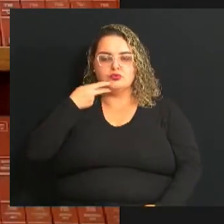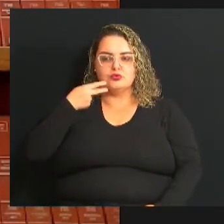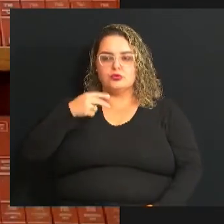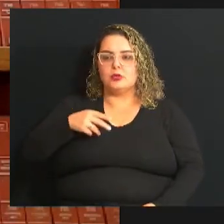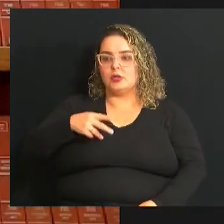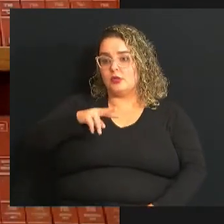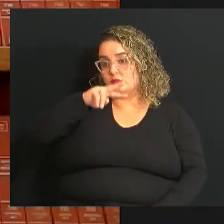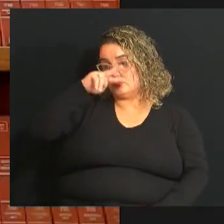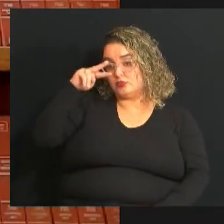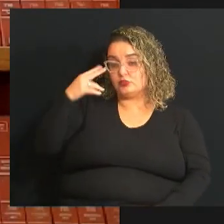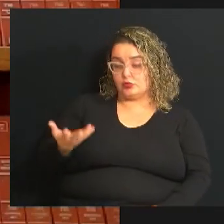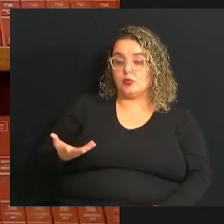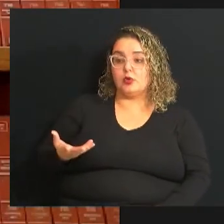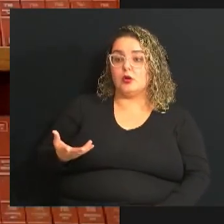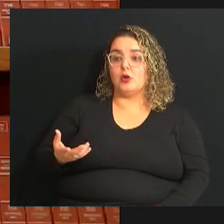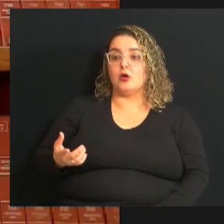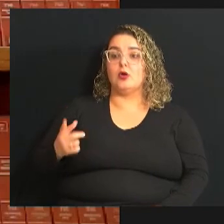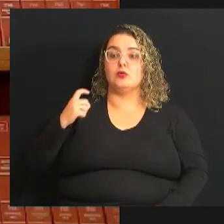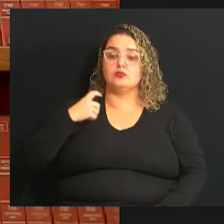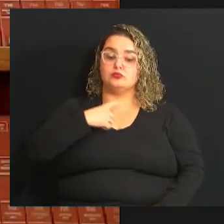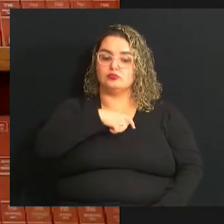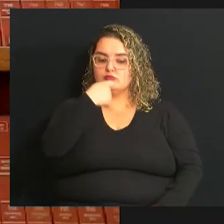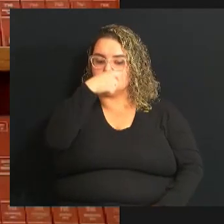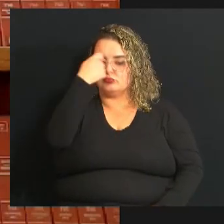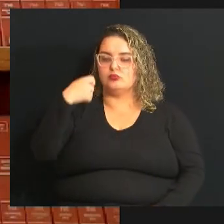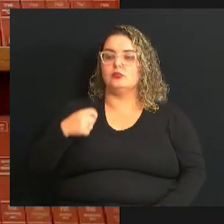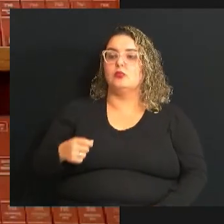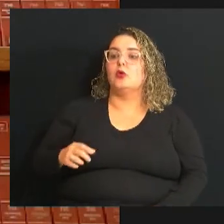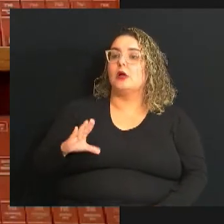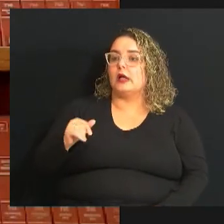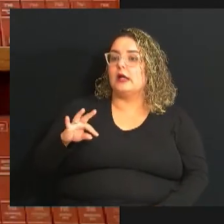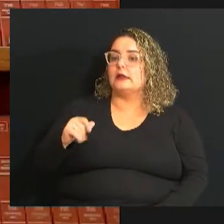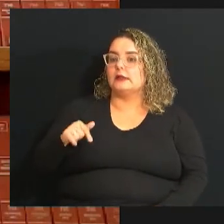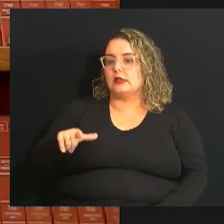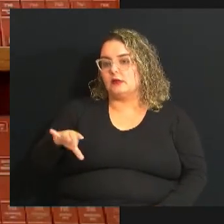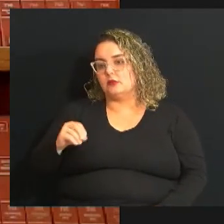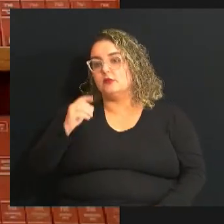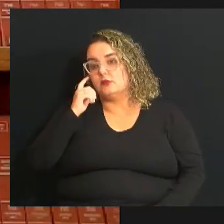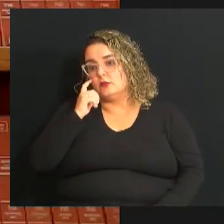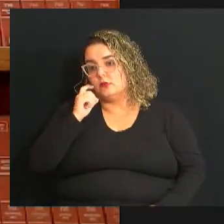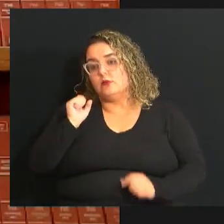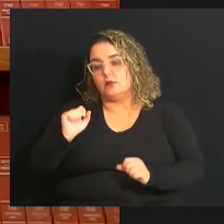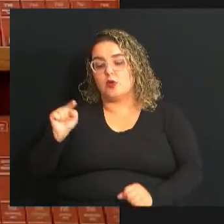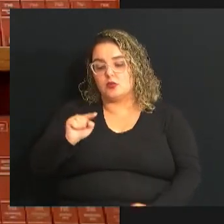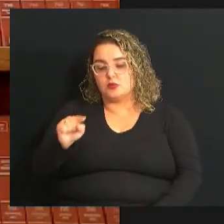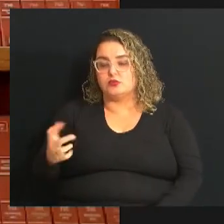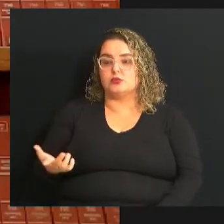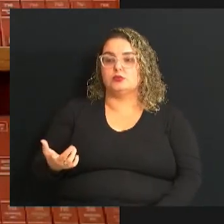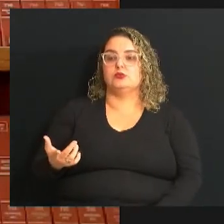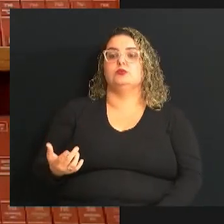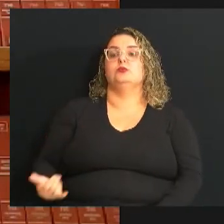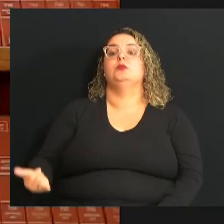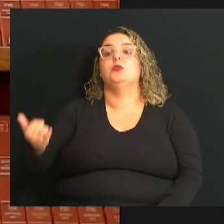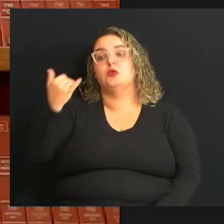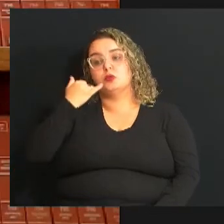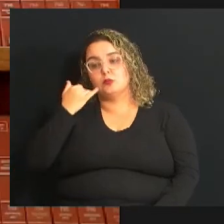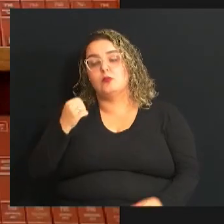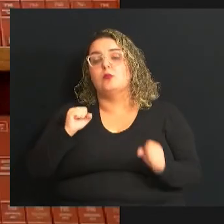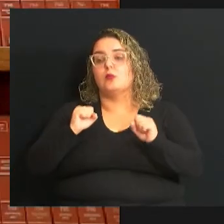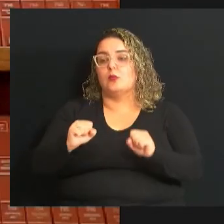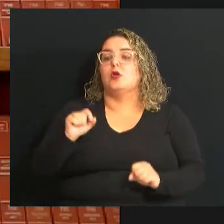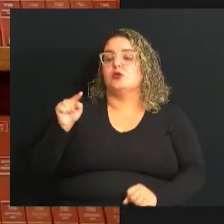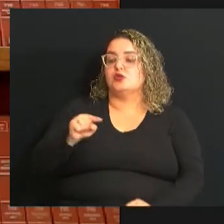ir presencial, bater aquela perna no shopping, né? Ou na 13 de maio, no centro da cidade, a gente quer ver a promoção, a gente quer comprar, mas olha só, é